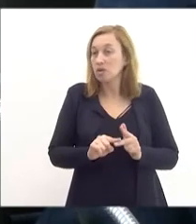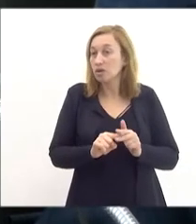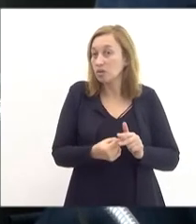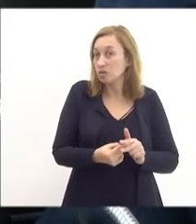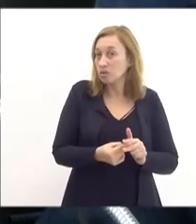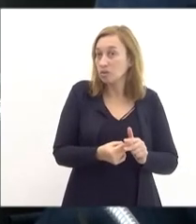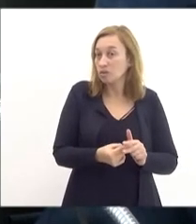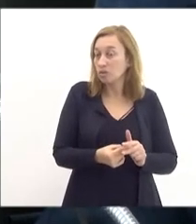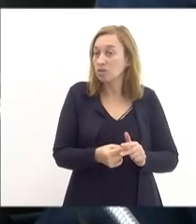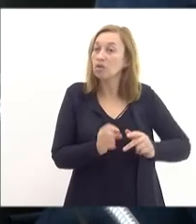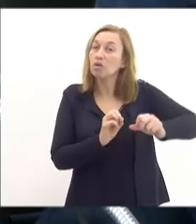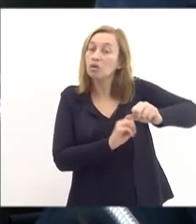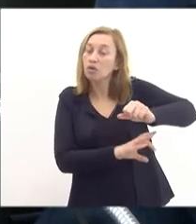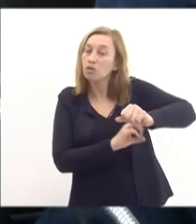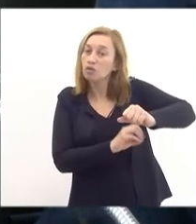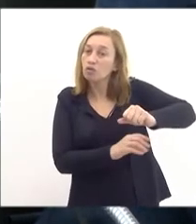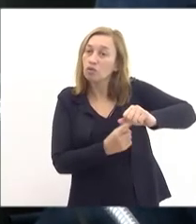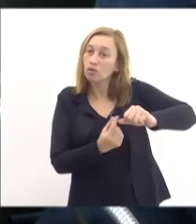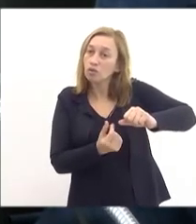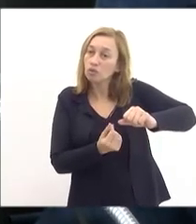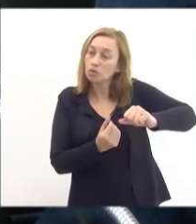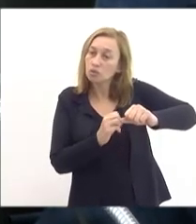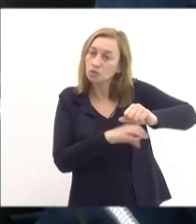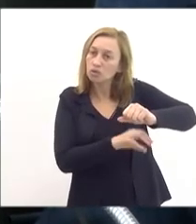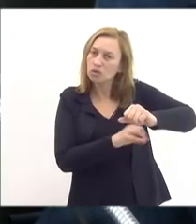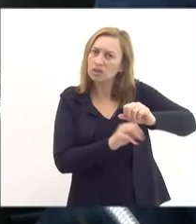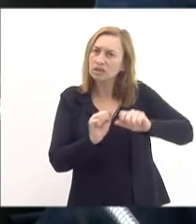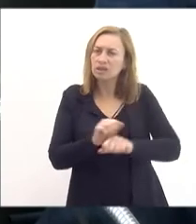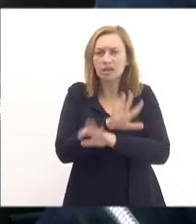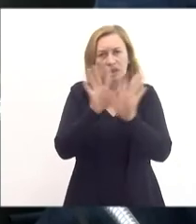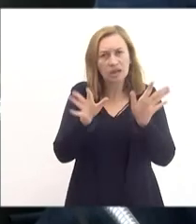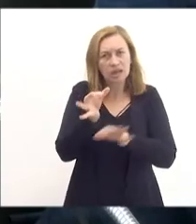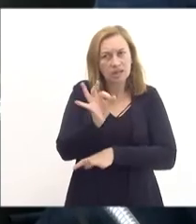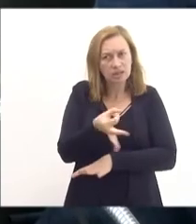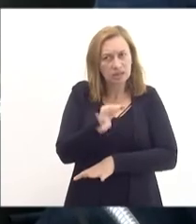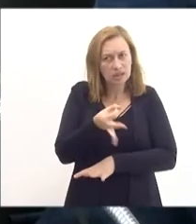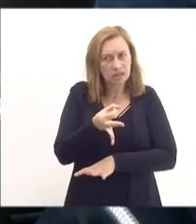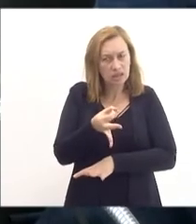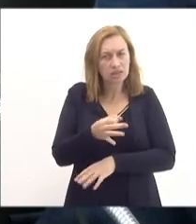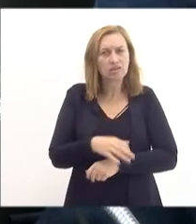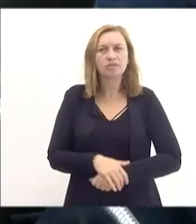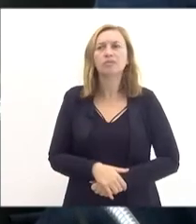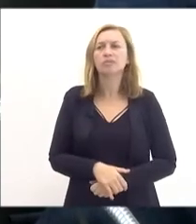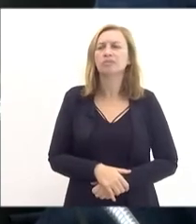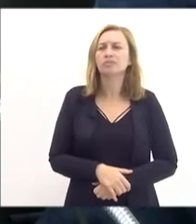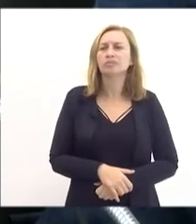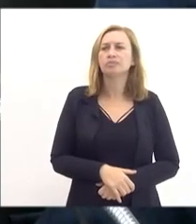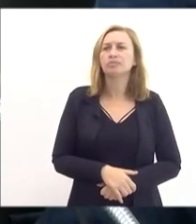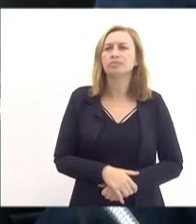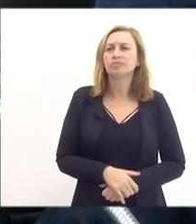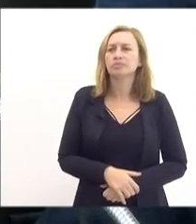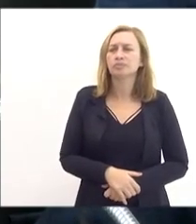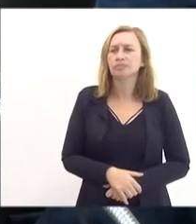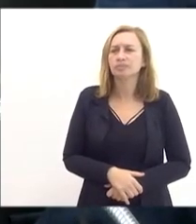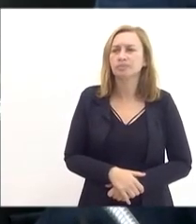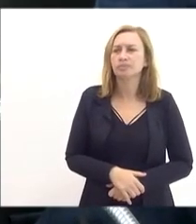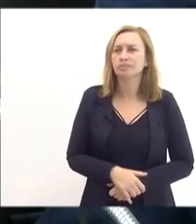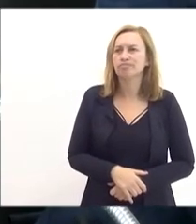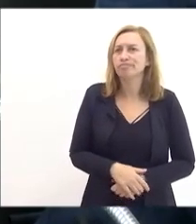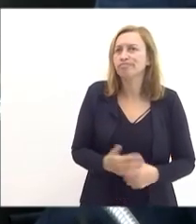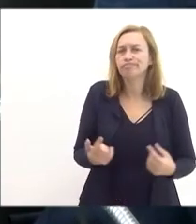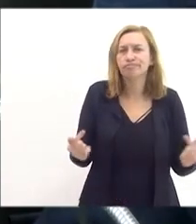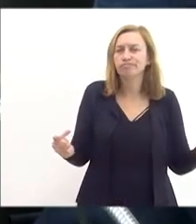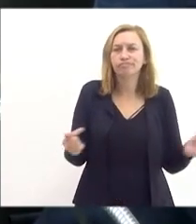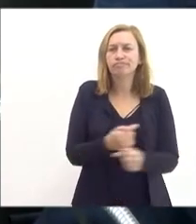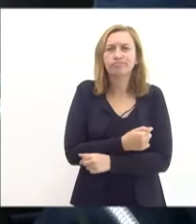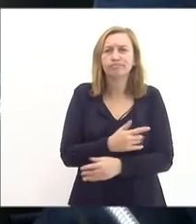regulamentará esse fundo de maneira clara, precisa e transparente. Não tem nenhuma coisa a ver com ela.